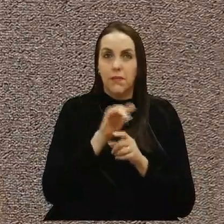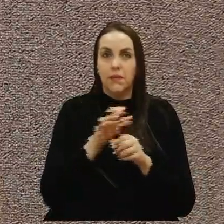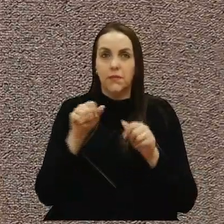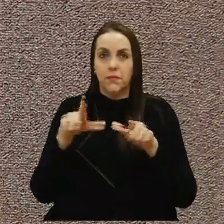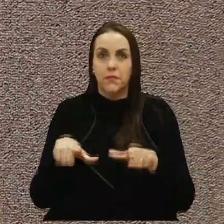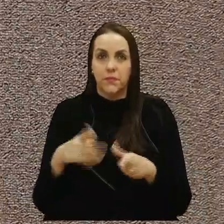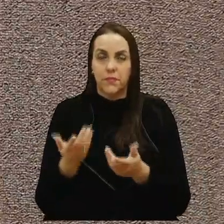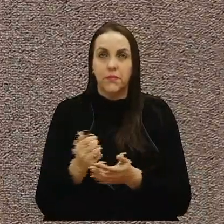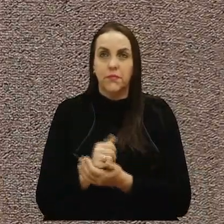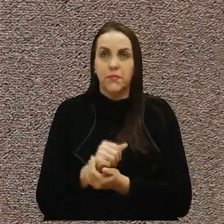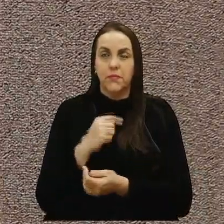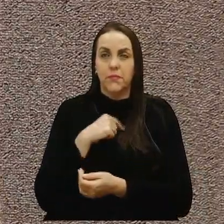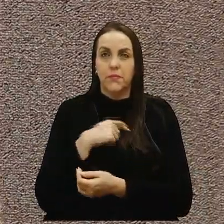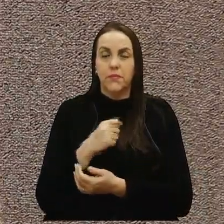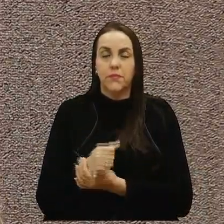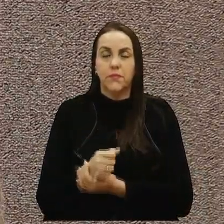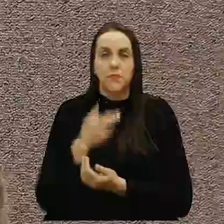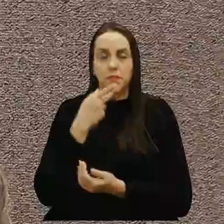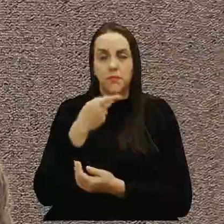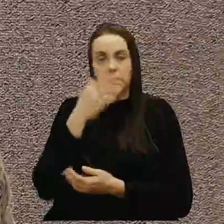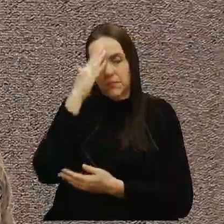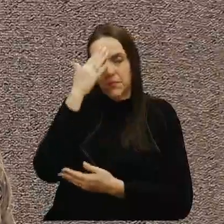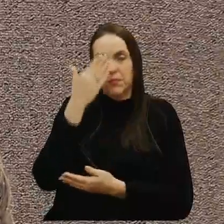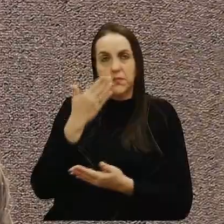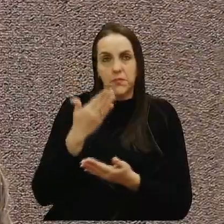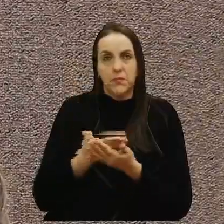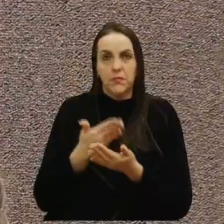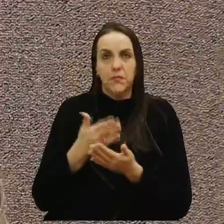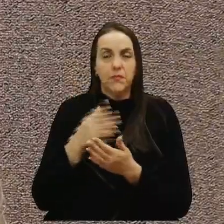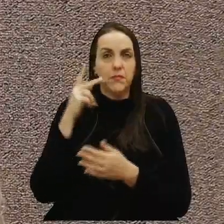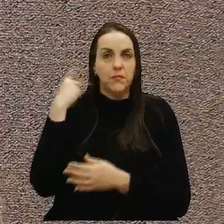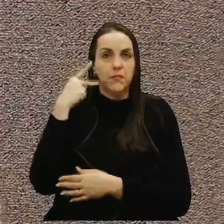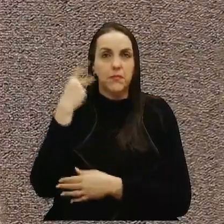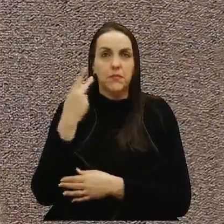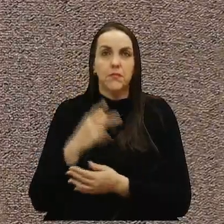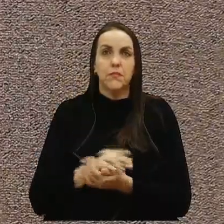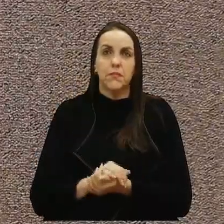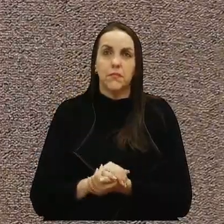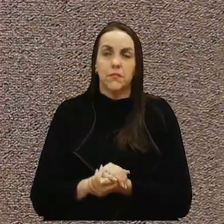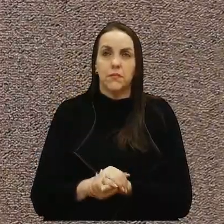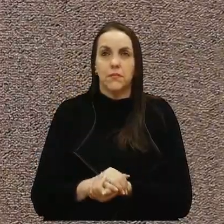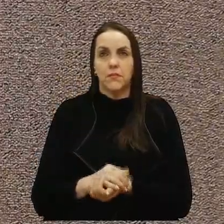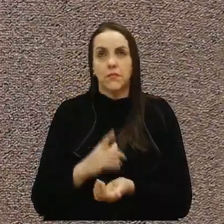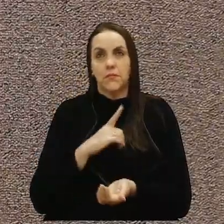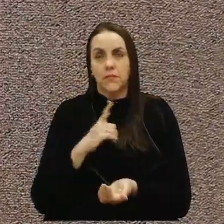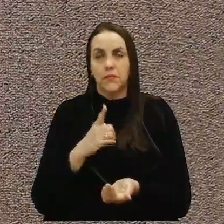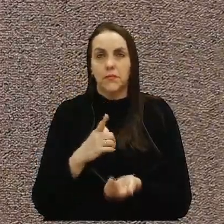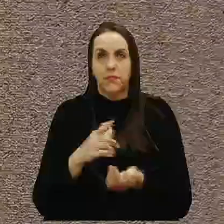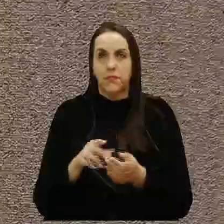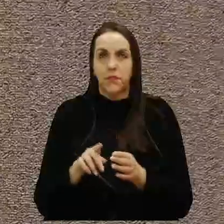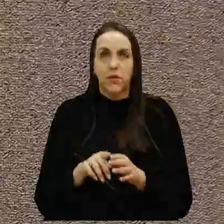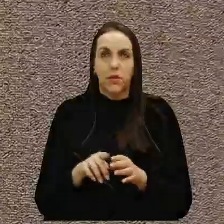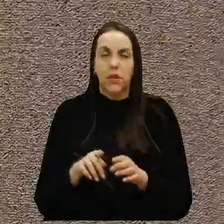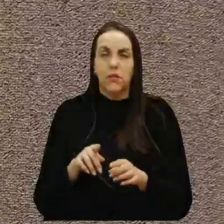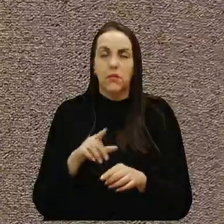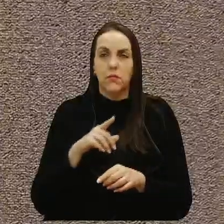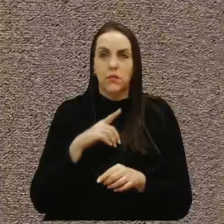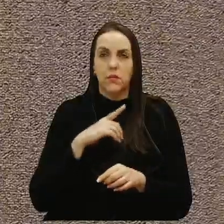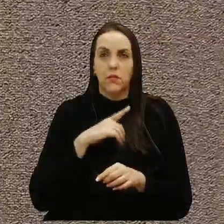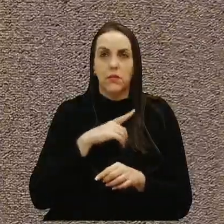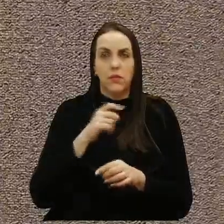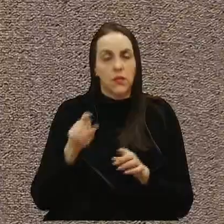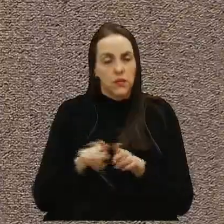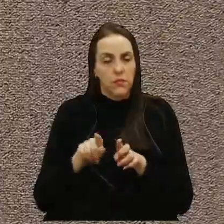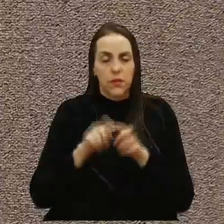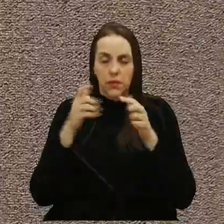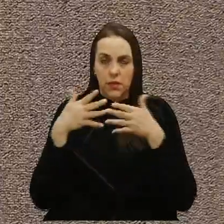uma presteza, e acredito que, como vereador, o senhor atuará da mesma forma ou até melhor. Queria dizer também que foi uma grande alegria